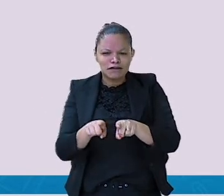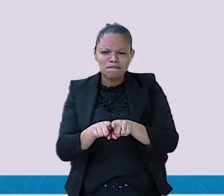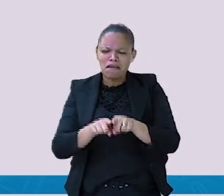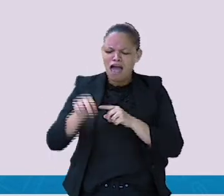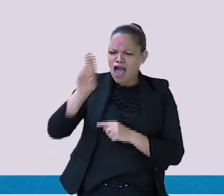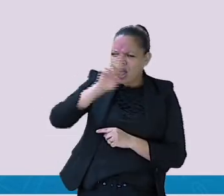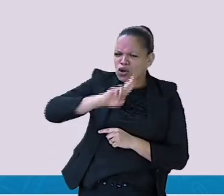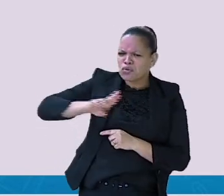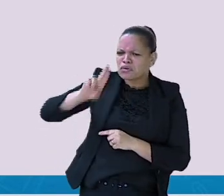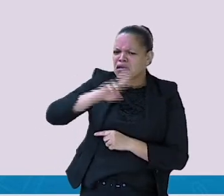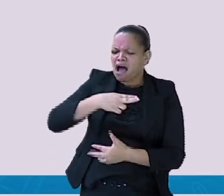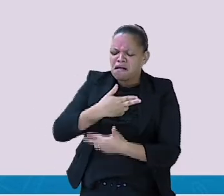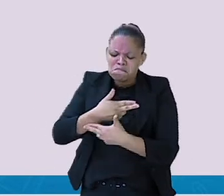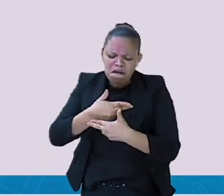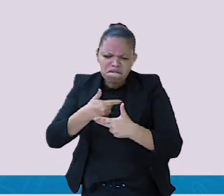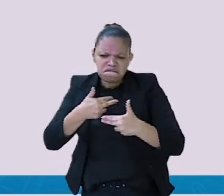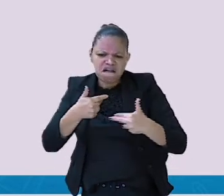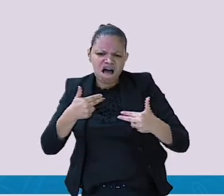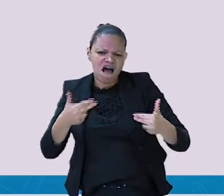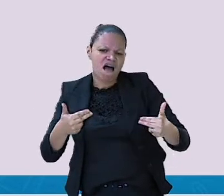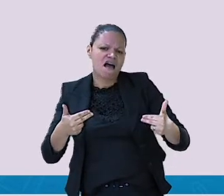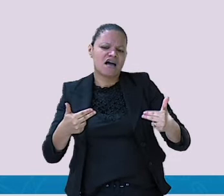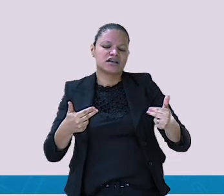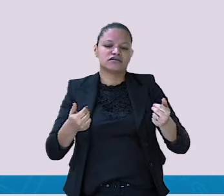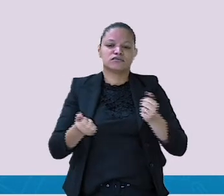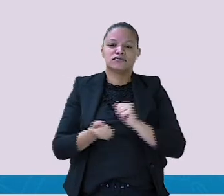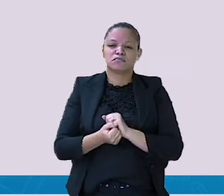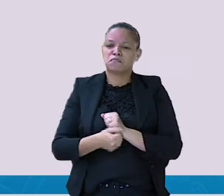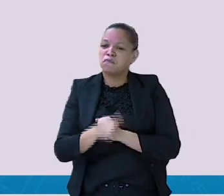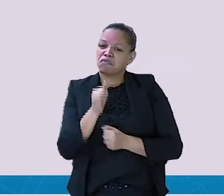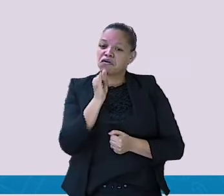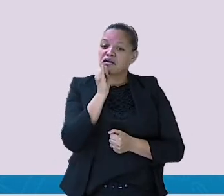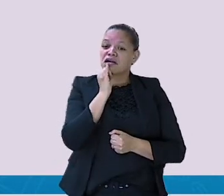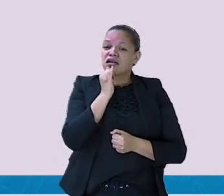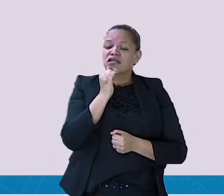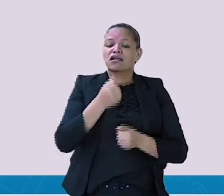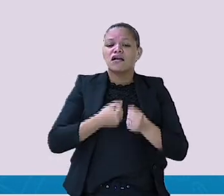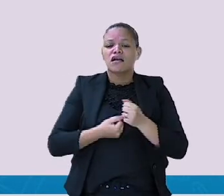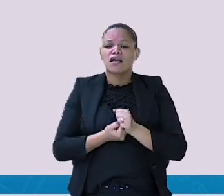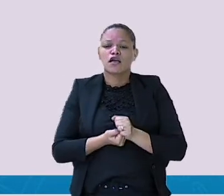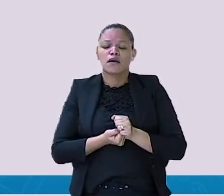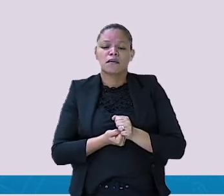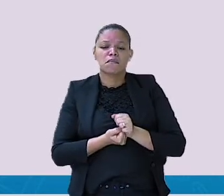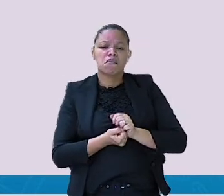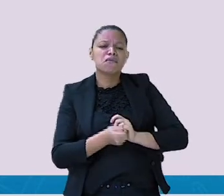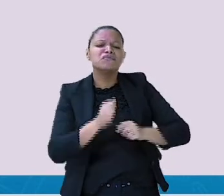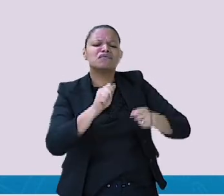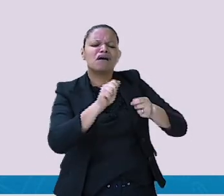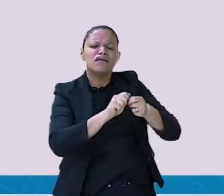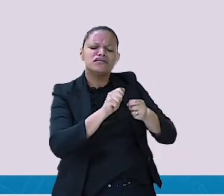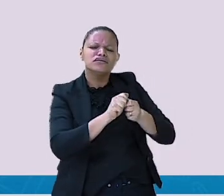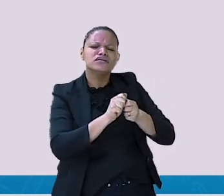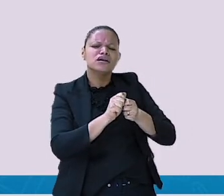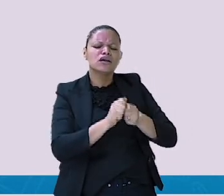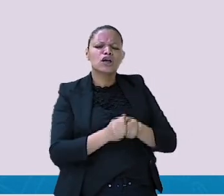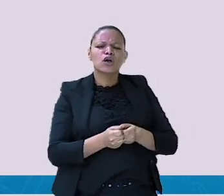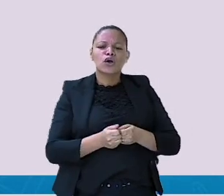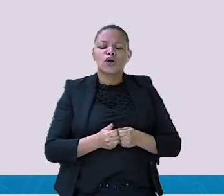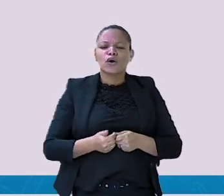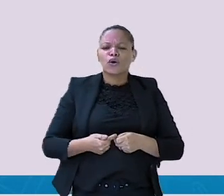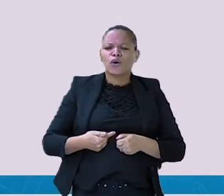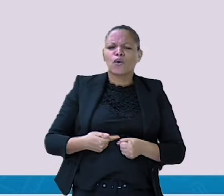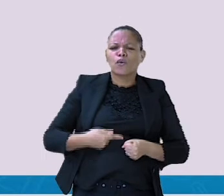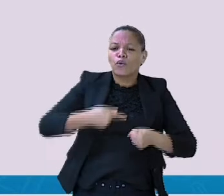e outros produtos de grande importância em nossa economia. Então, naquele período colonial, nós ainda,